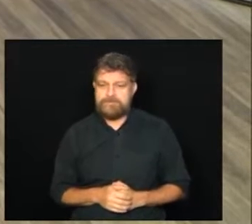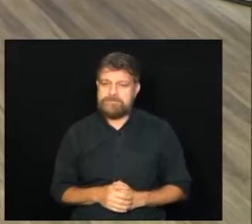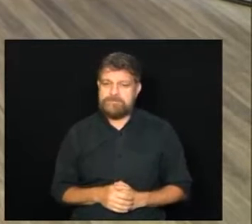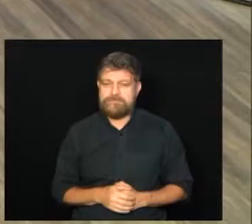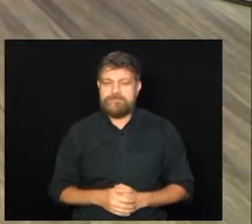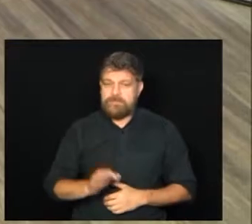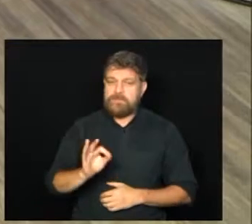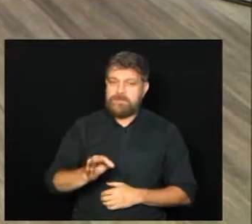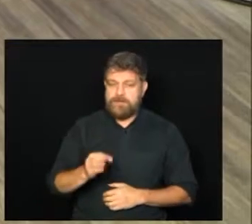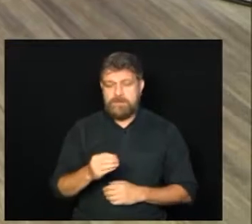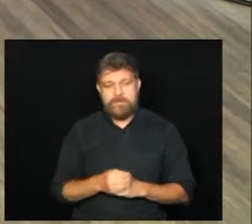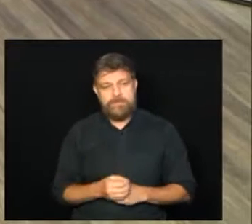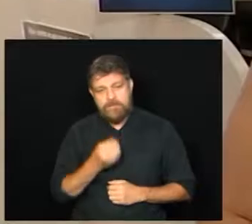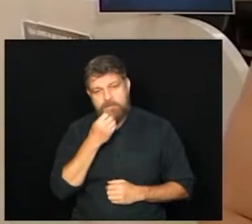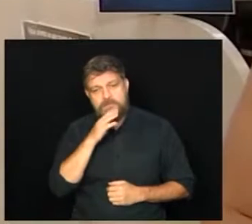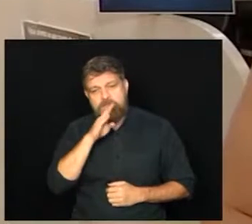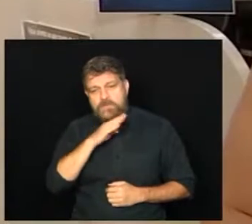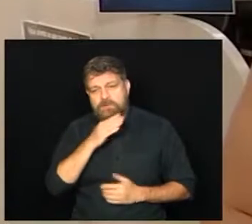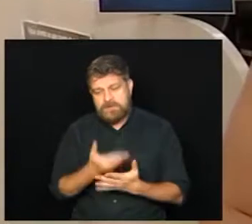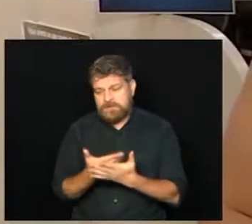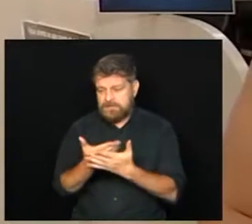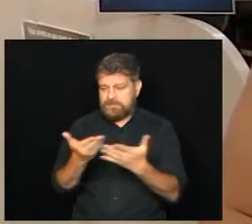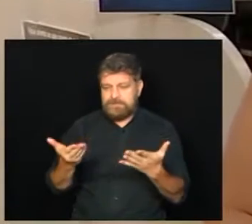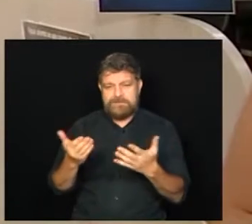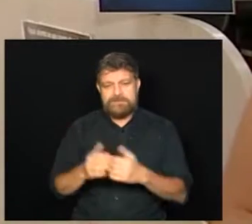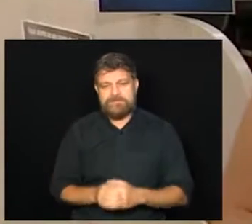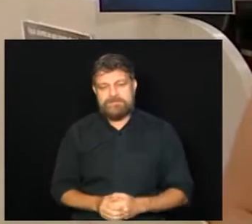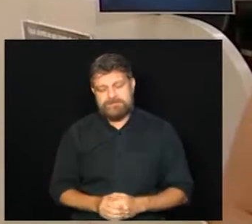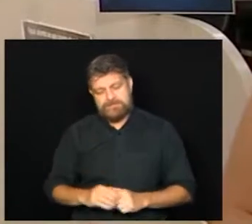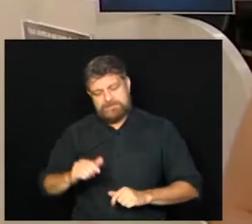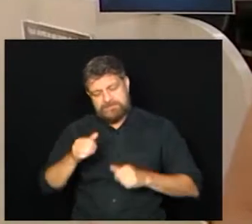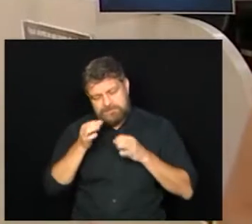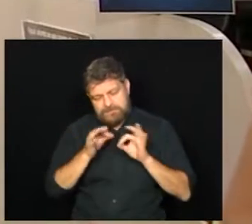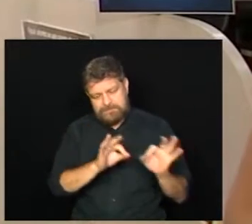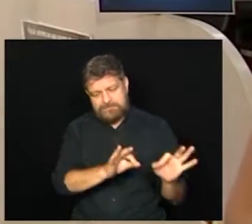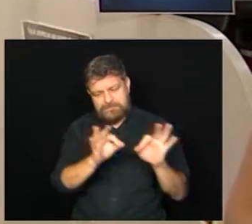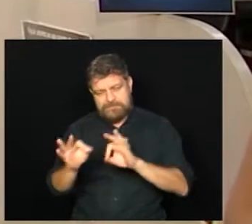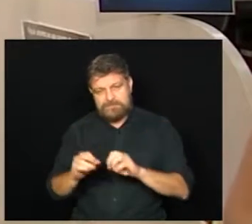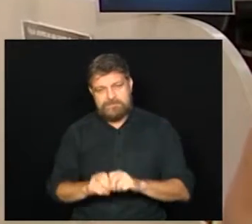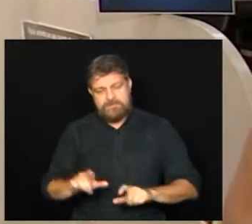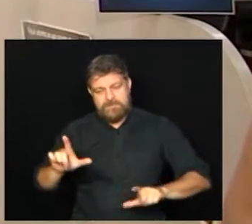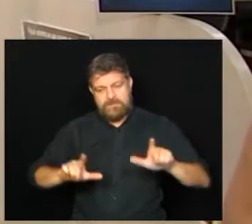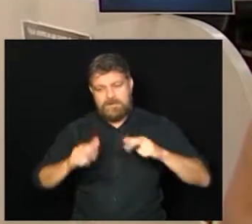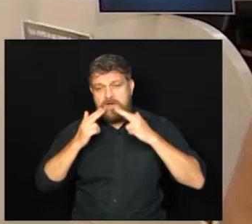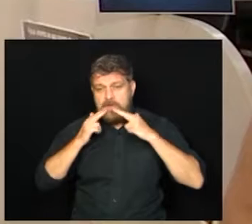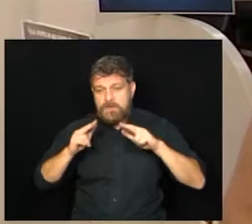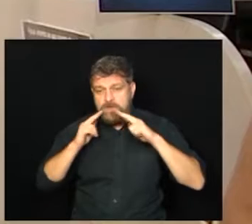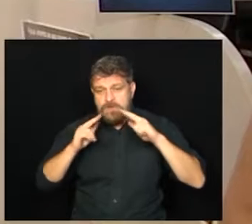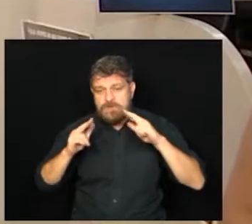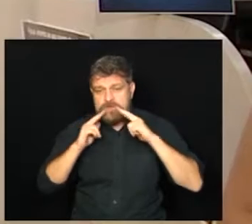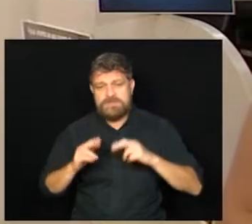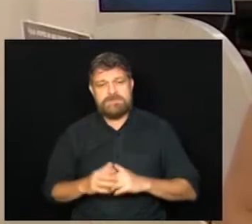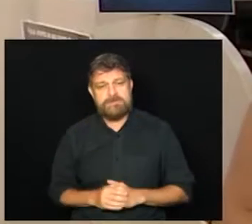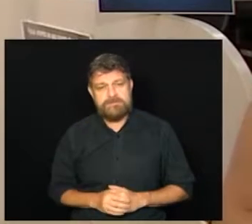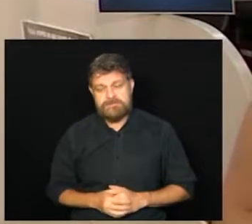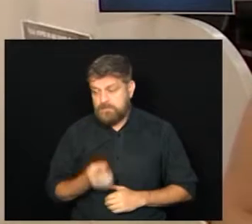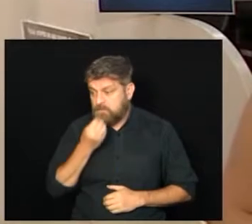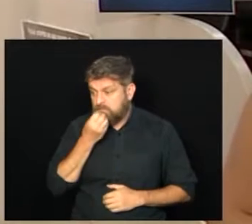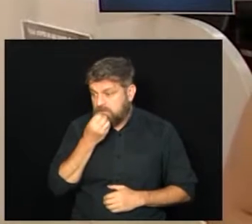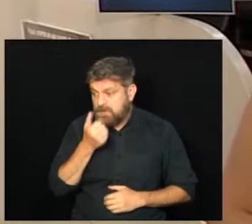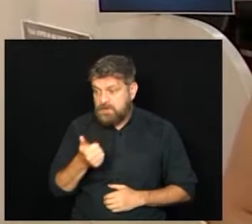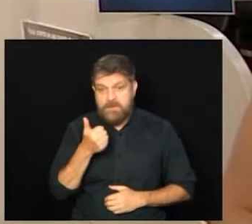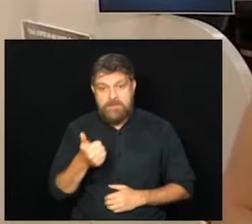Pois é, boa tarde para você, boa tarde para todo mundo, Gabriel, que está acompanhando aqui o Câmara Notícia. Portanto, boa notícia,